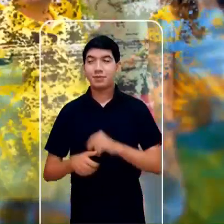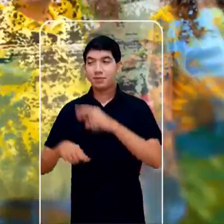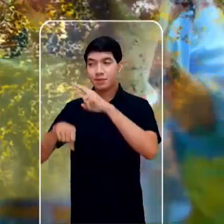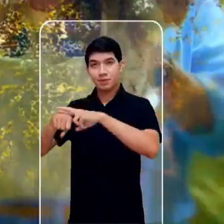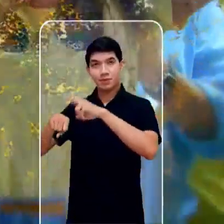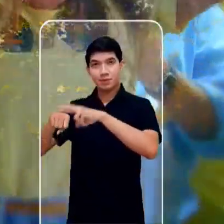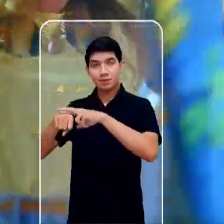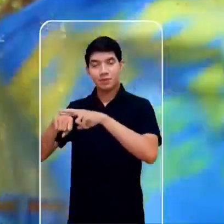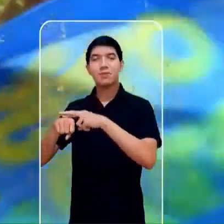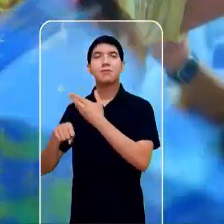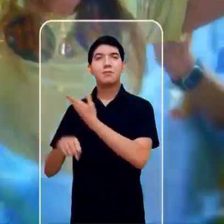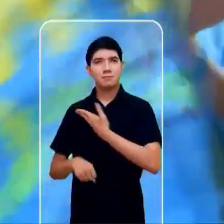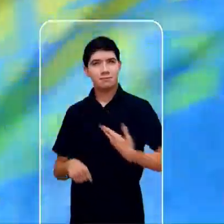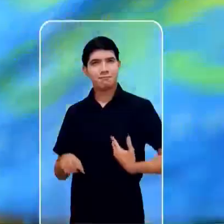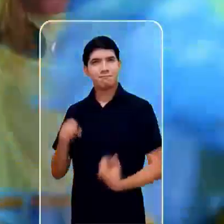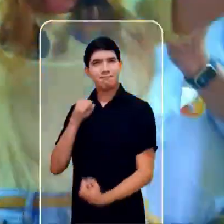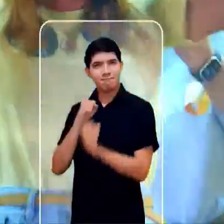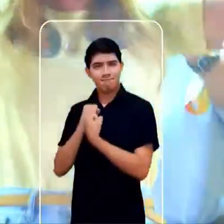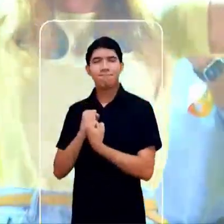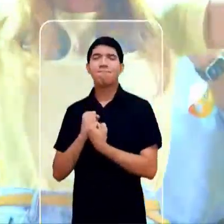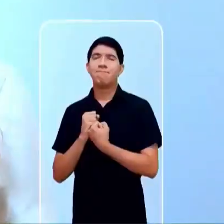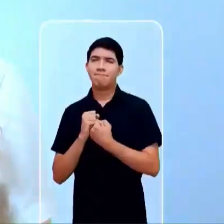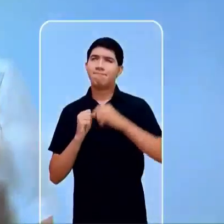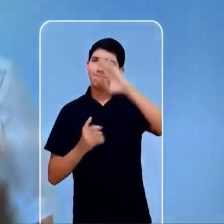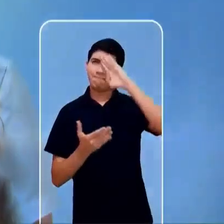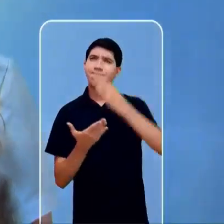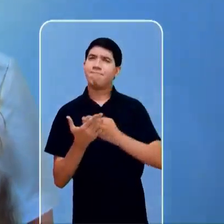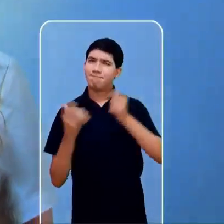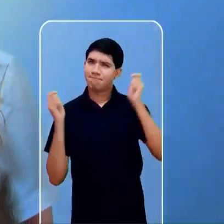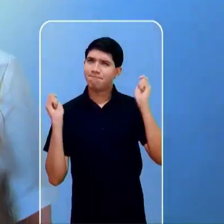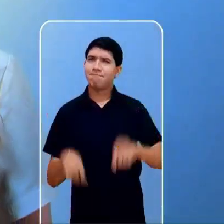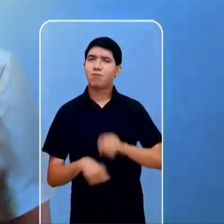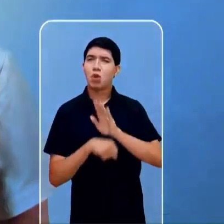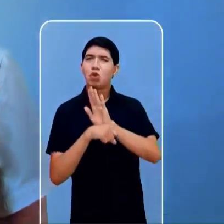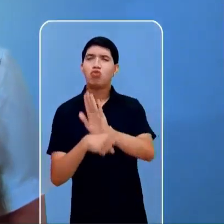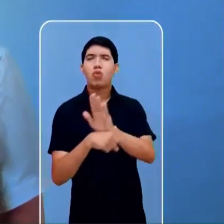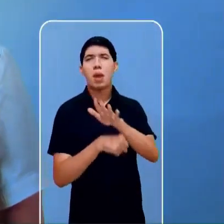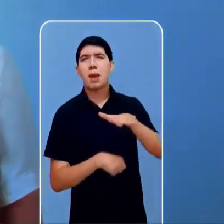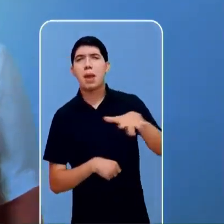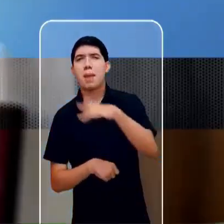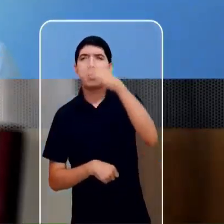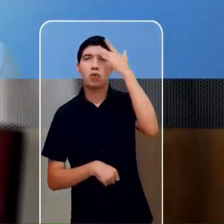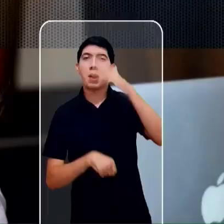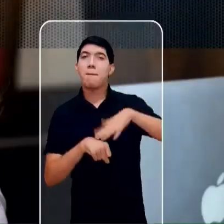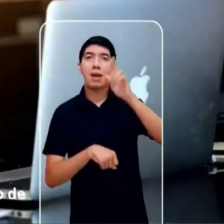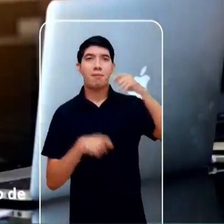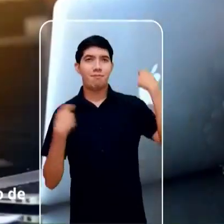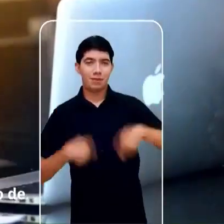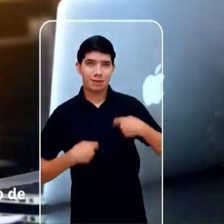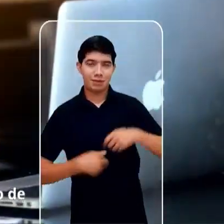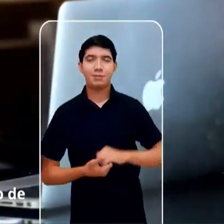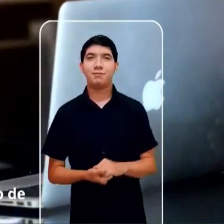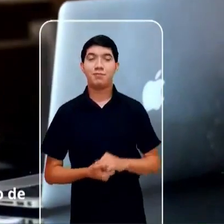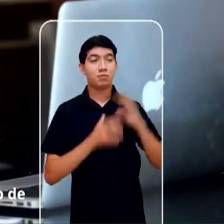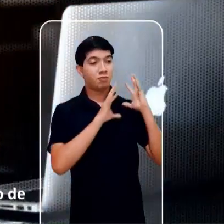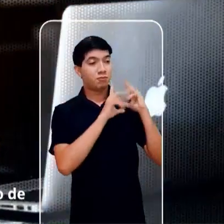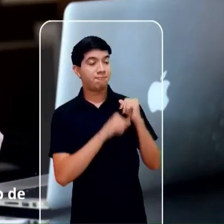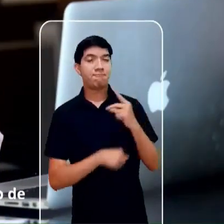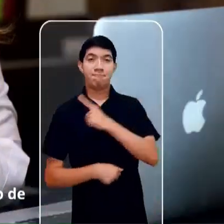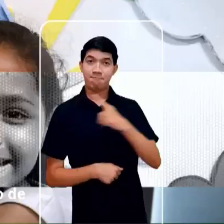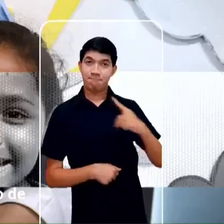Com o apoio de Roberto Cláudio como governador, sei que podemos fazer muito por quem mais precisa. Meu trabalho